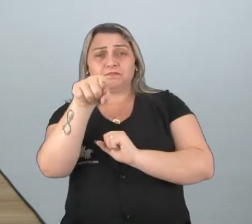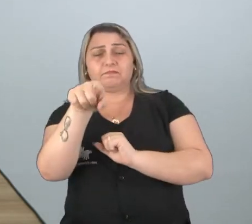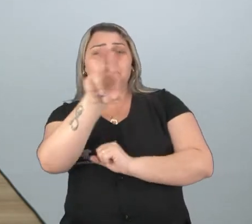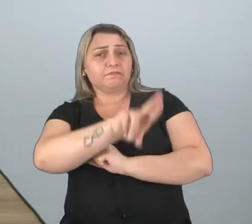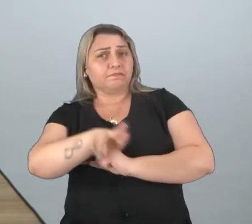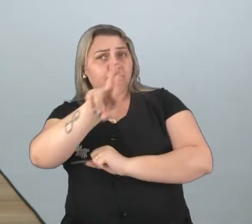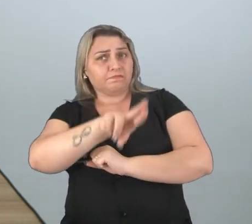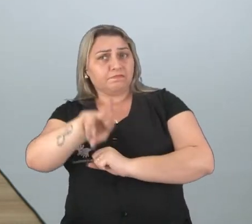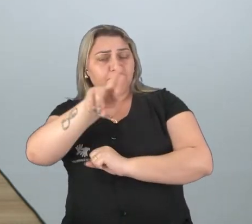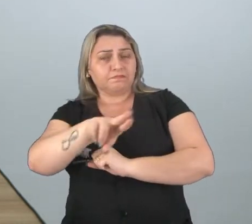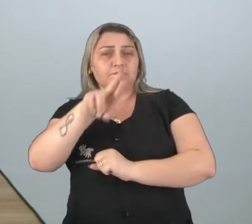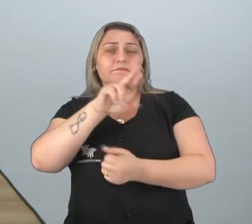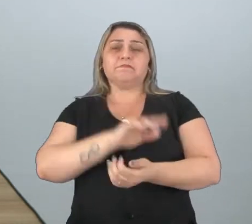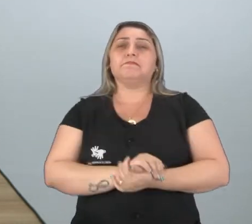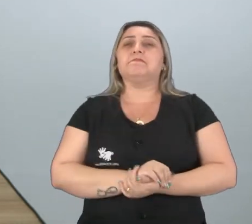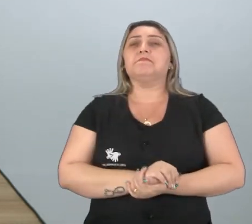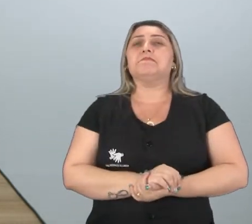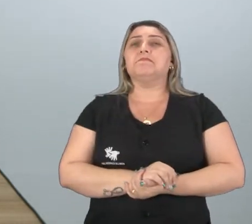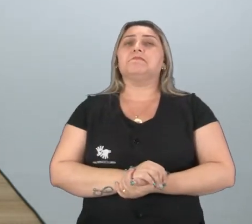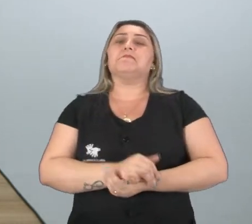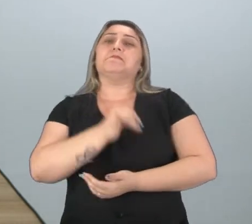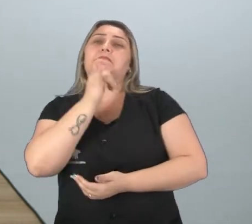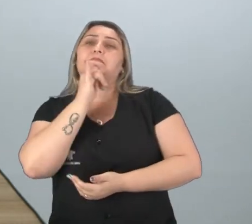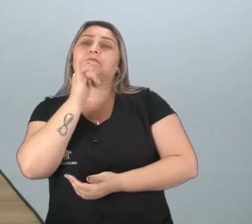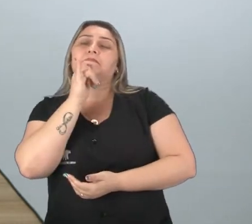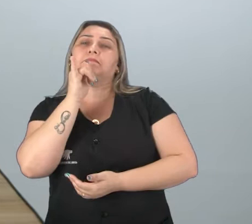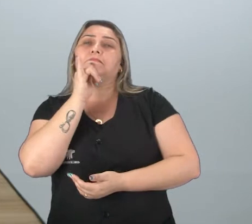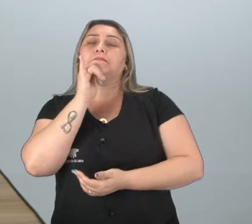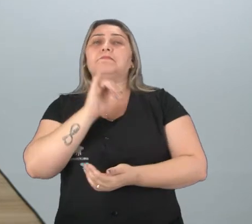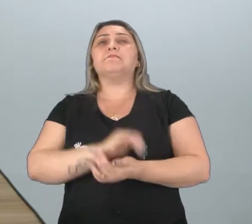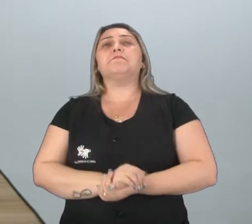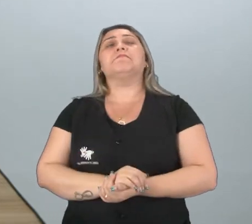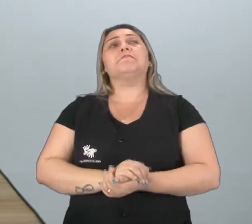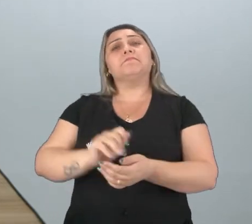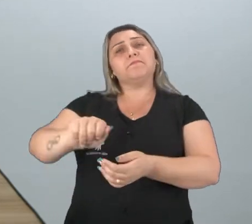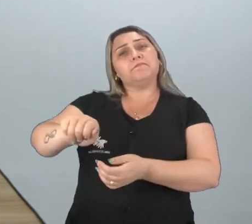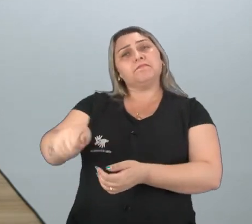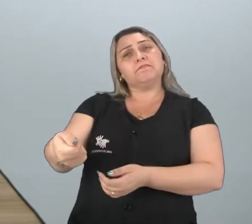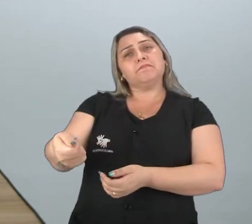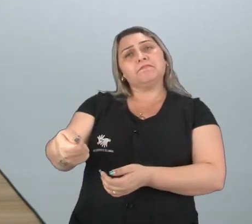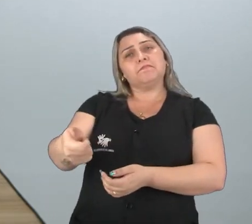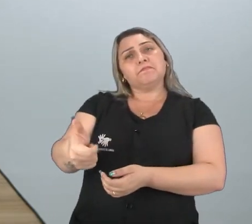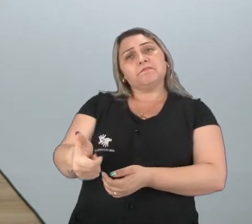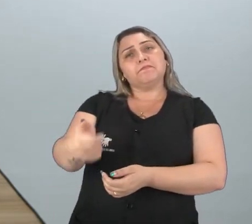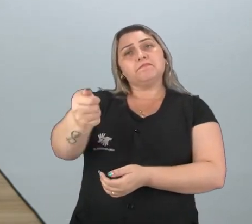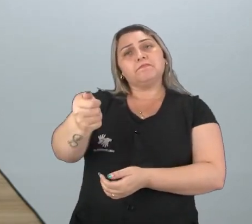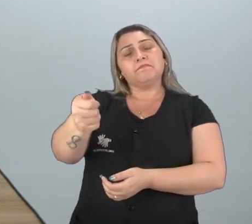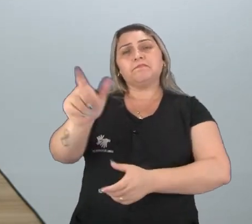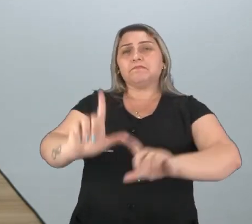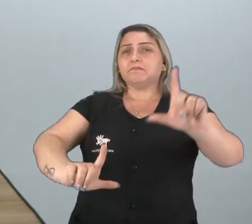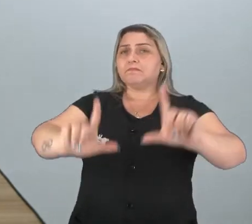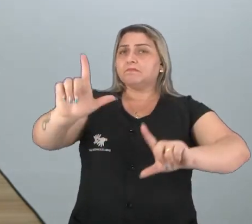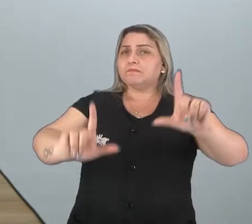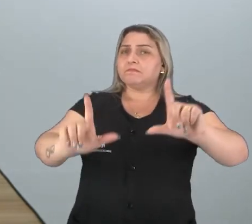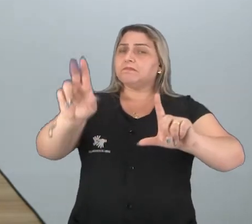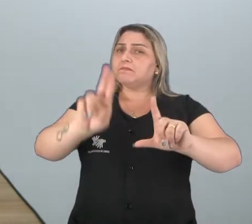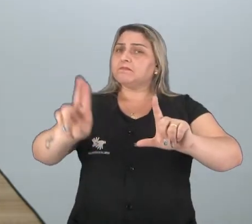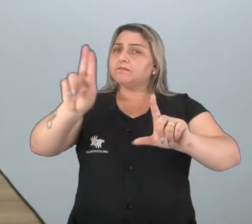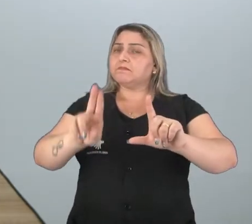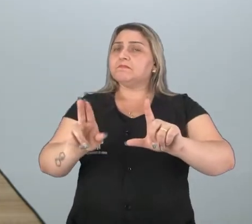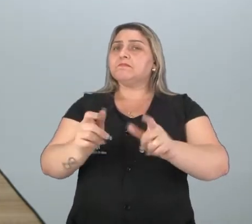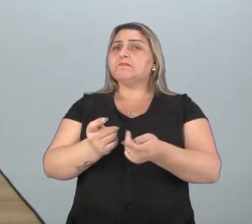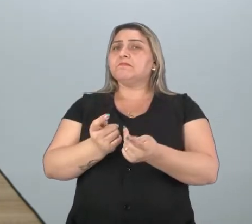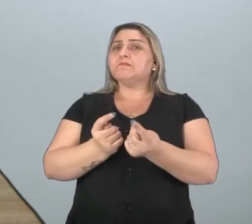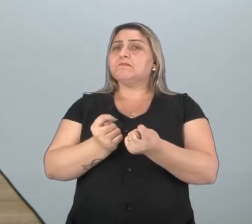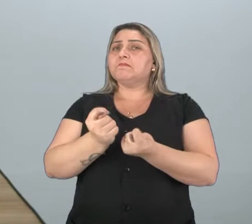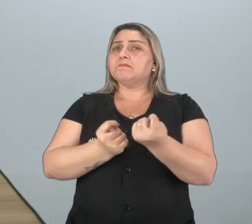você utiliza para, por exemplo, quando você vai ligar a televisão? Você utiliza o